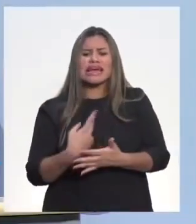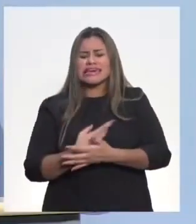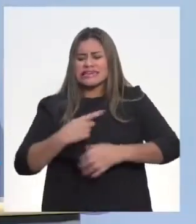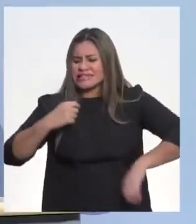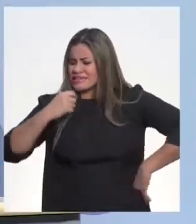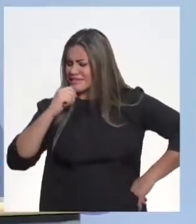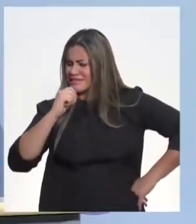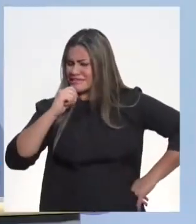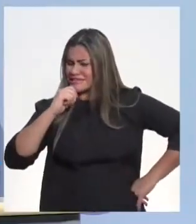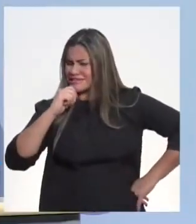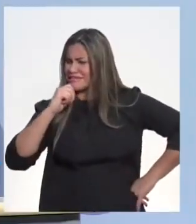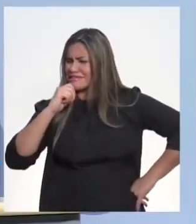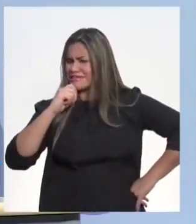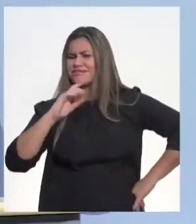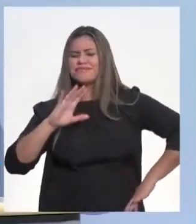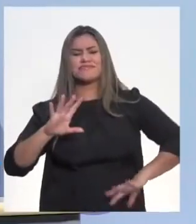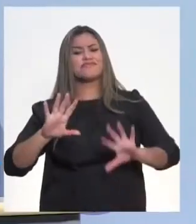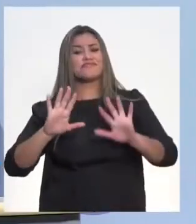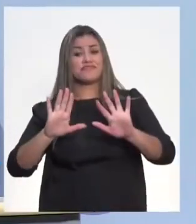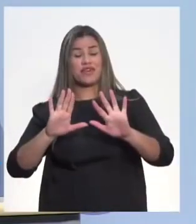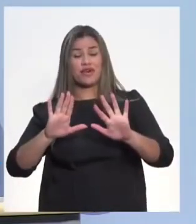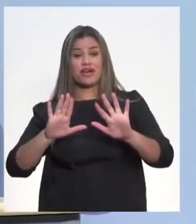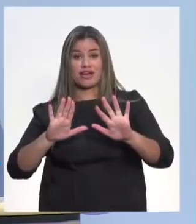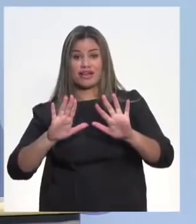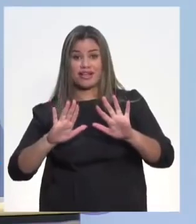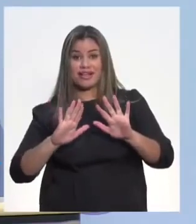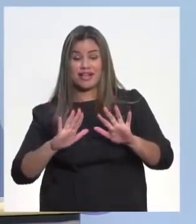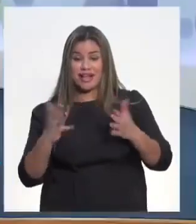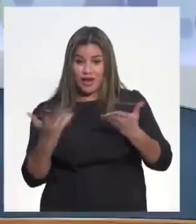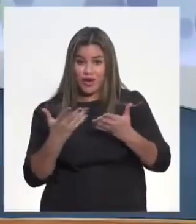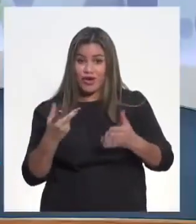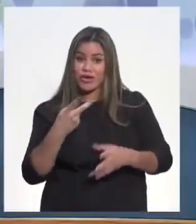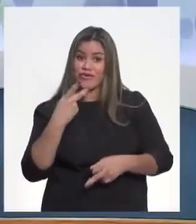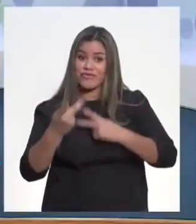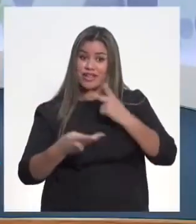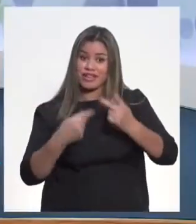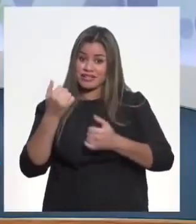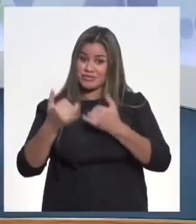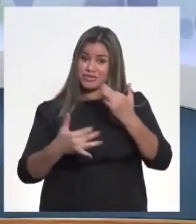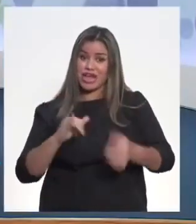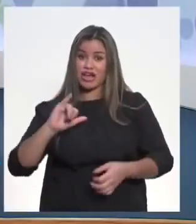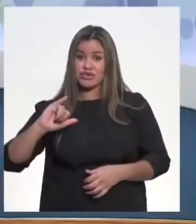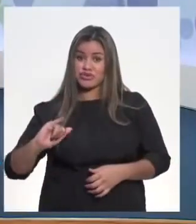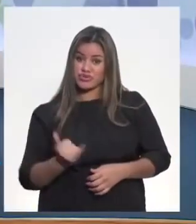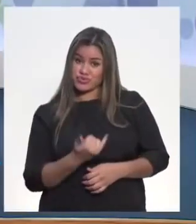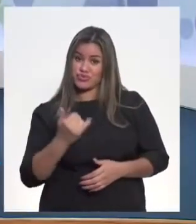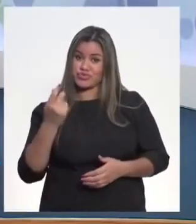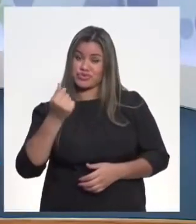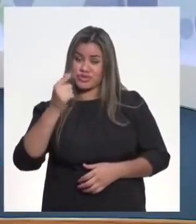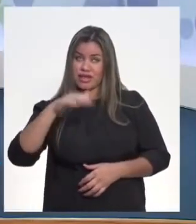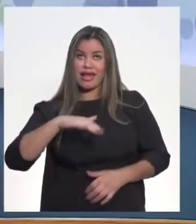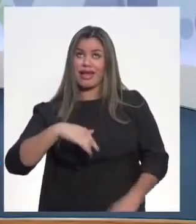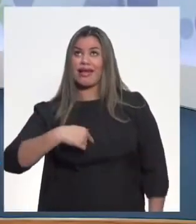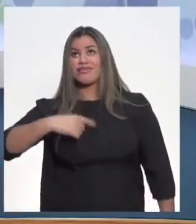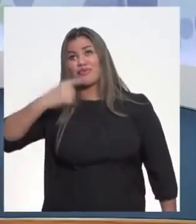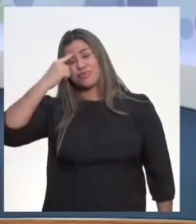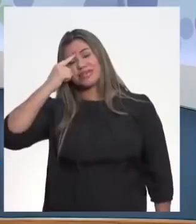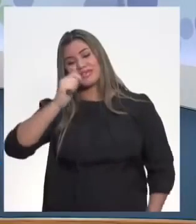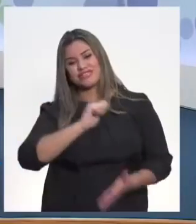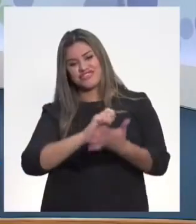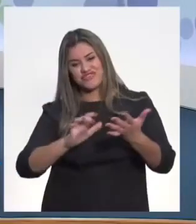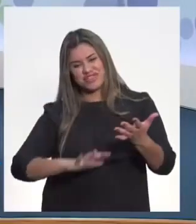né? Vamos passar para eles a questão do desconto, né? Verdade, juros e descontos. Gente, eu já estava pensando na atividade, olha isso. Estou querendo colocar vocês